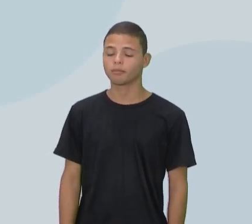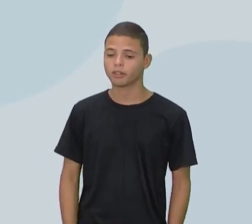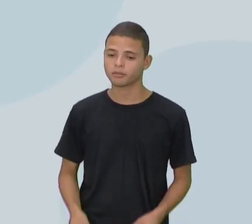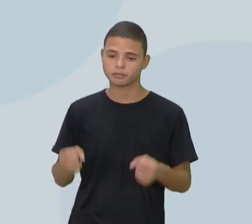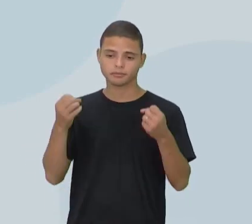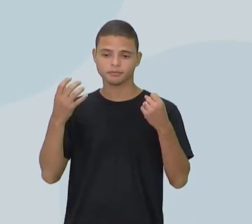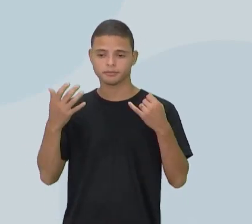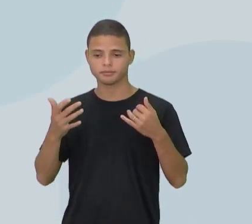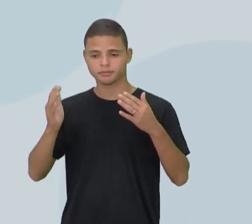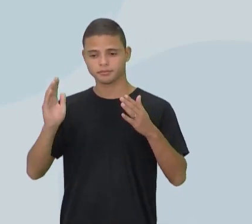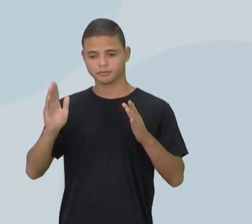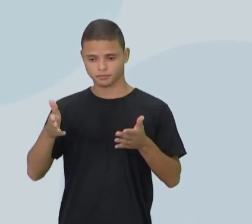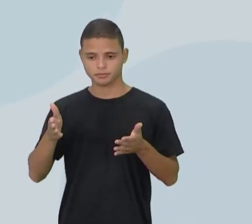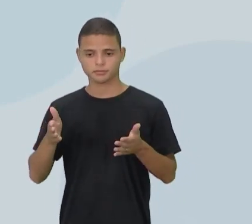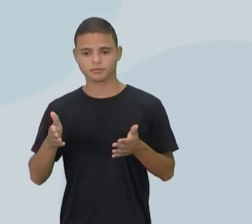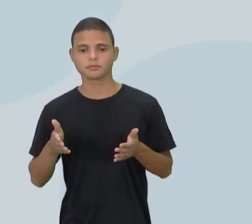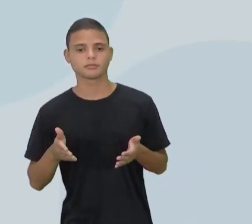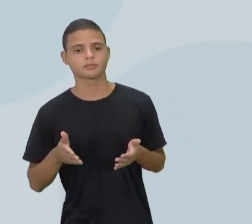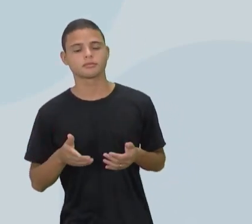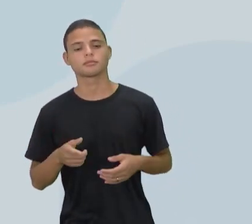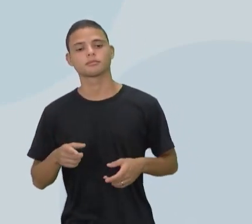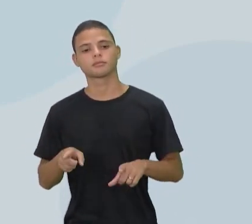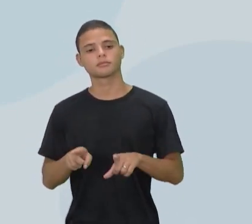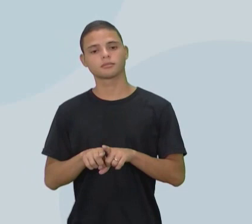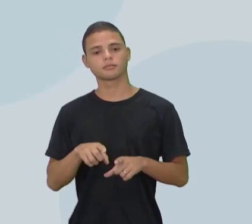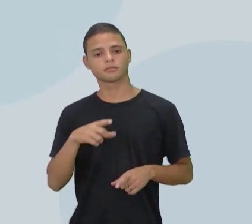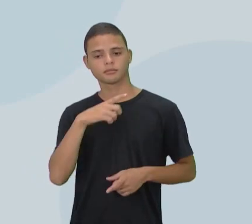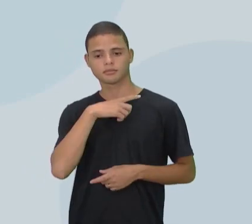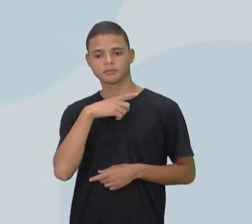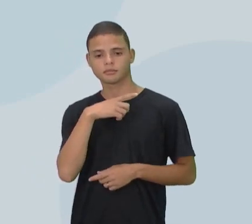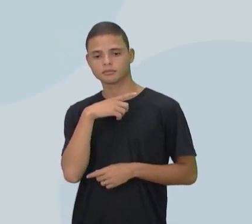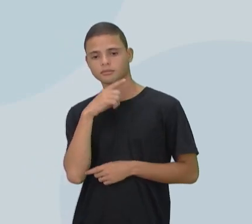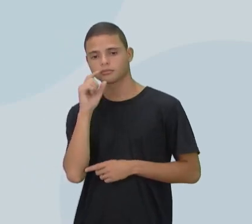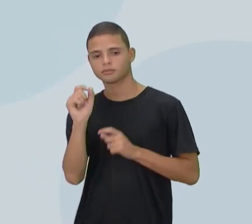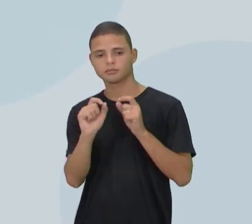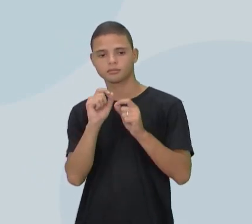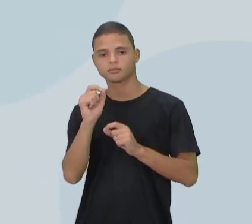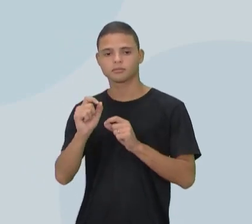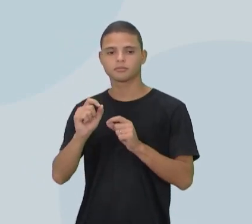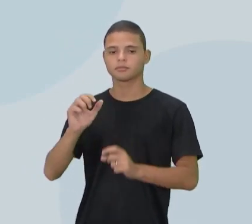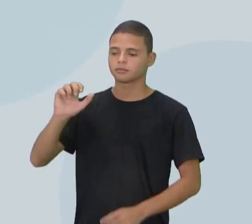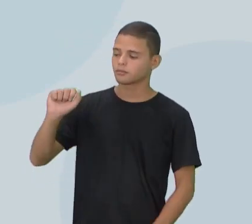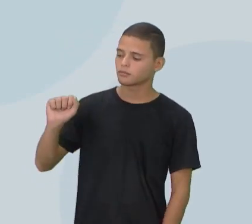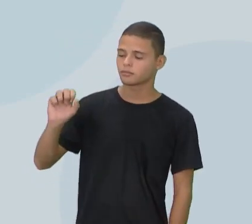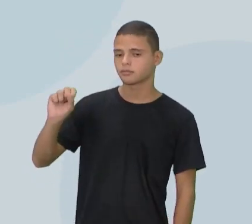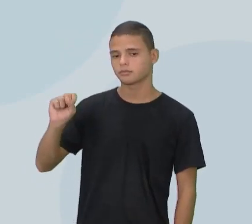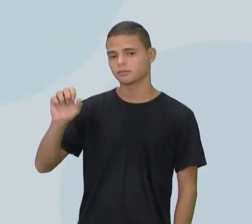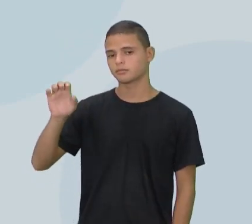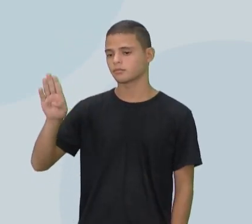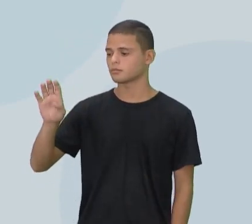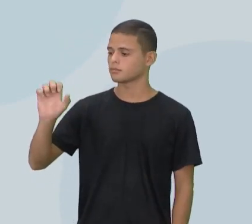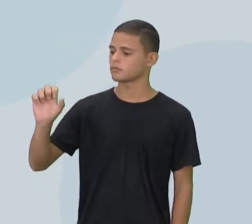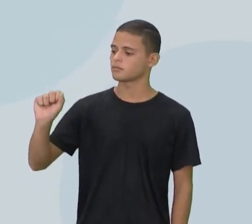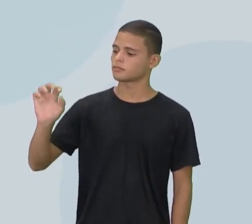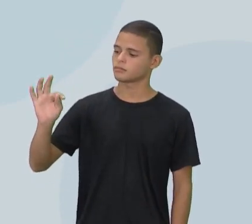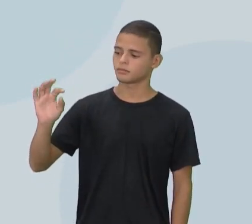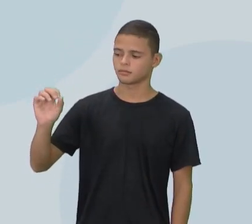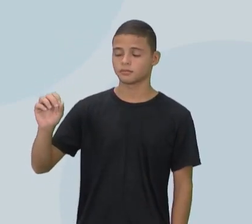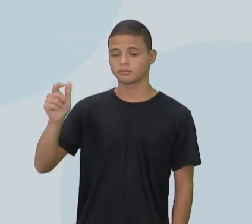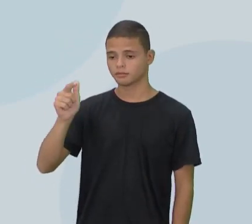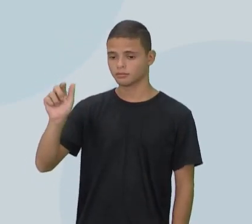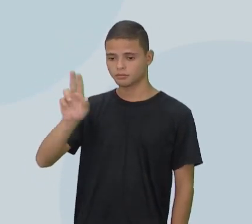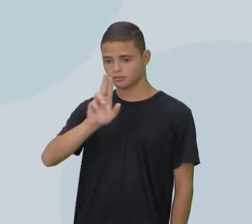tinha comentado anteriormente, ele também recebe a denominação de asbestos, né? E aí ele pode provocar